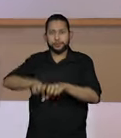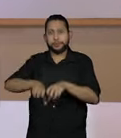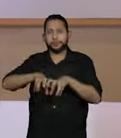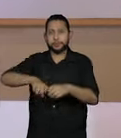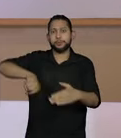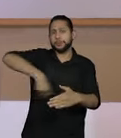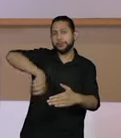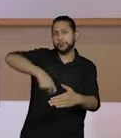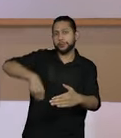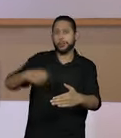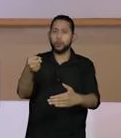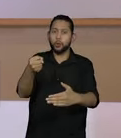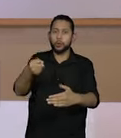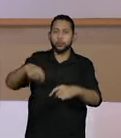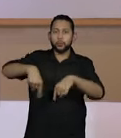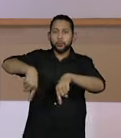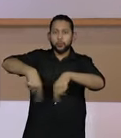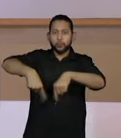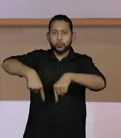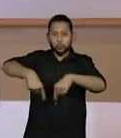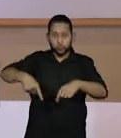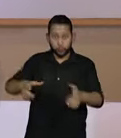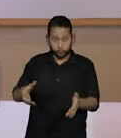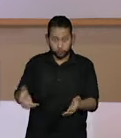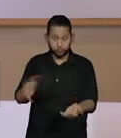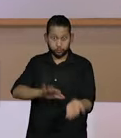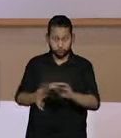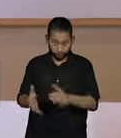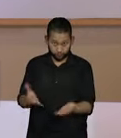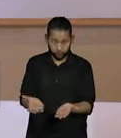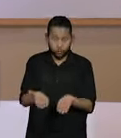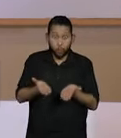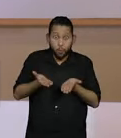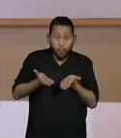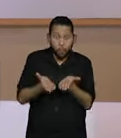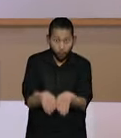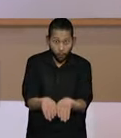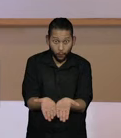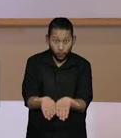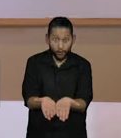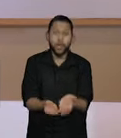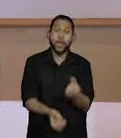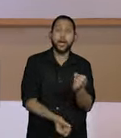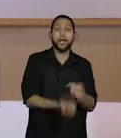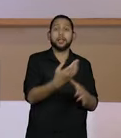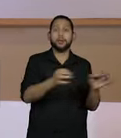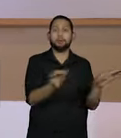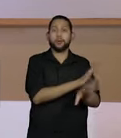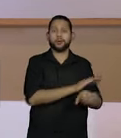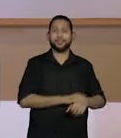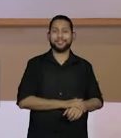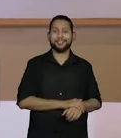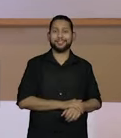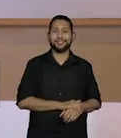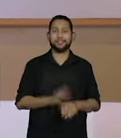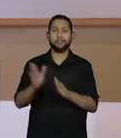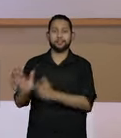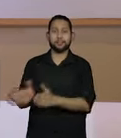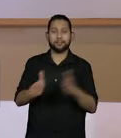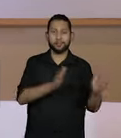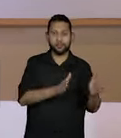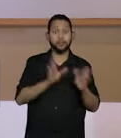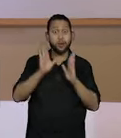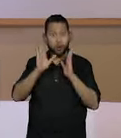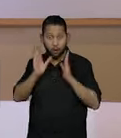para aquecer e depois nós temos o produto. Ovo, farinha, fermento, água, isso